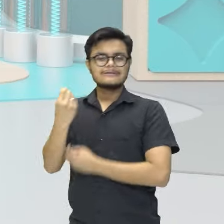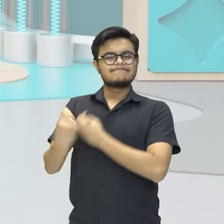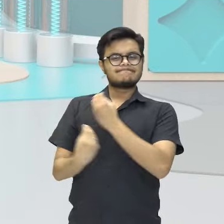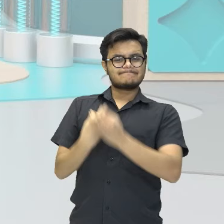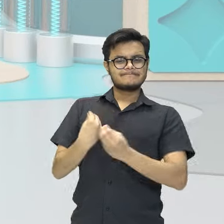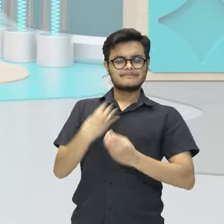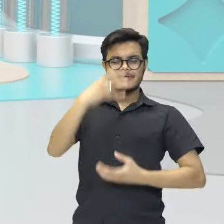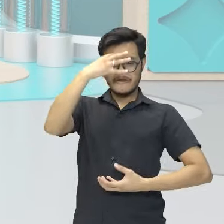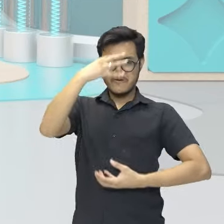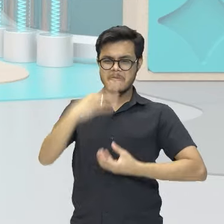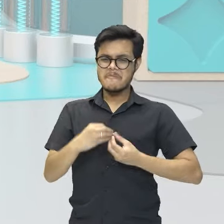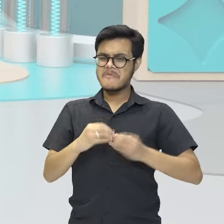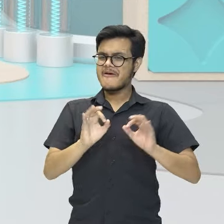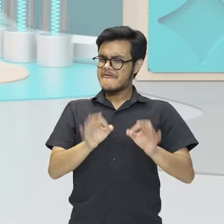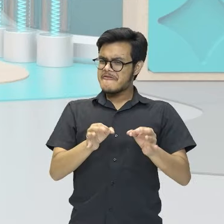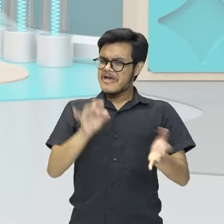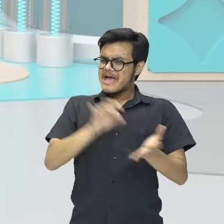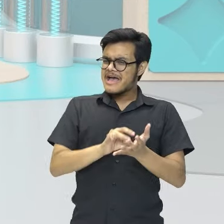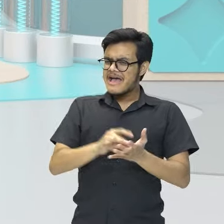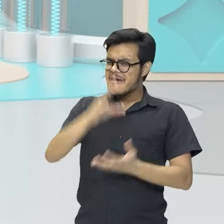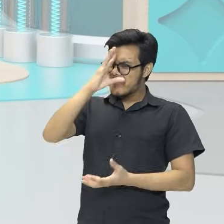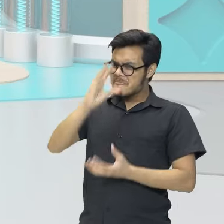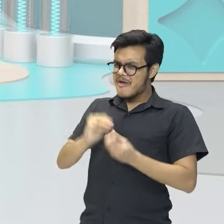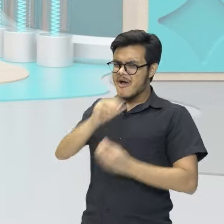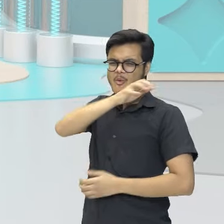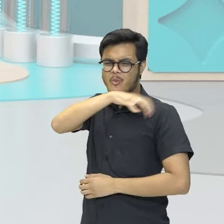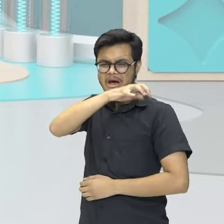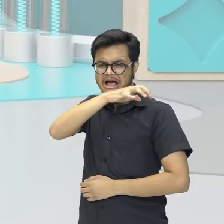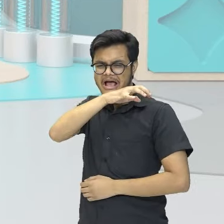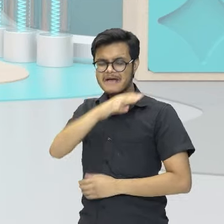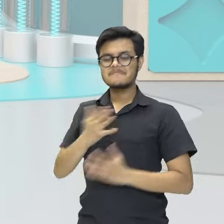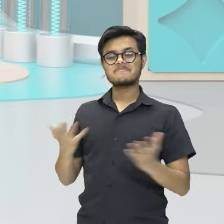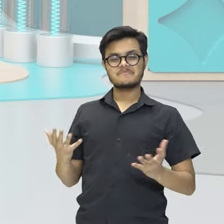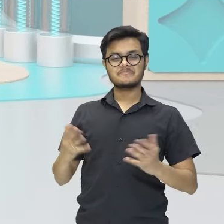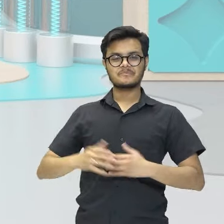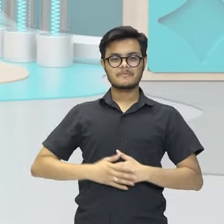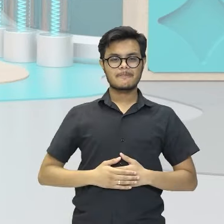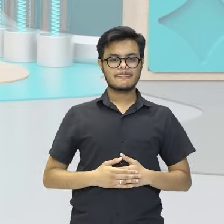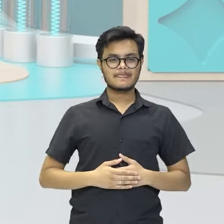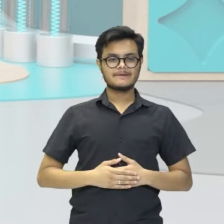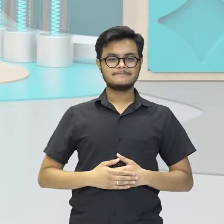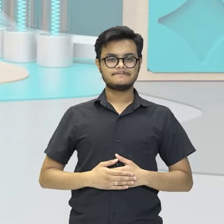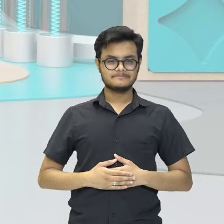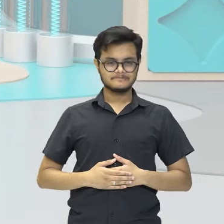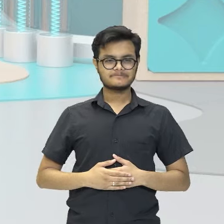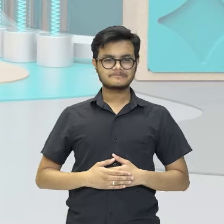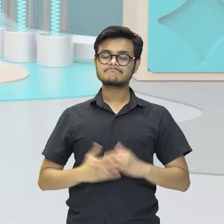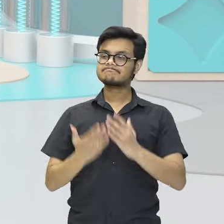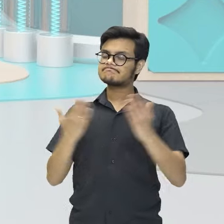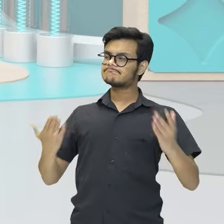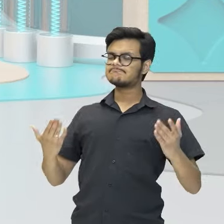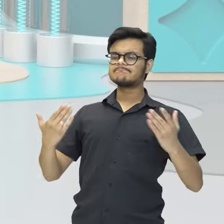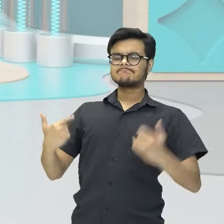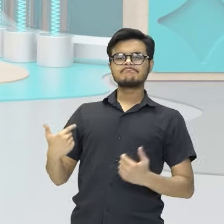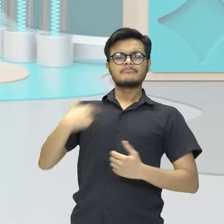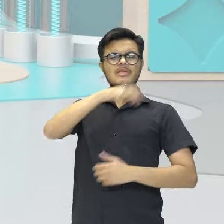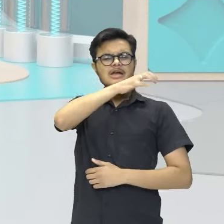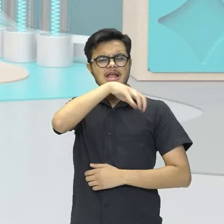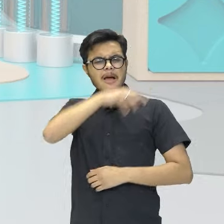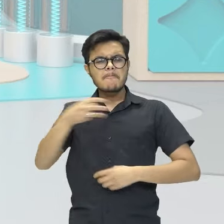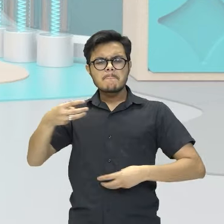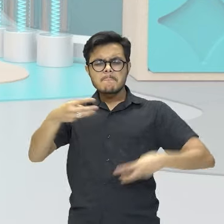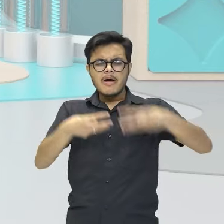entender essa conversa e vamos adiante olhem o que acontece ele continua falando pessoas